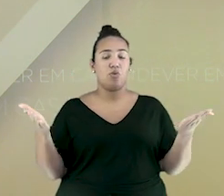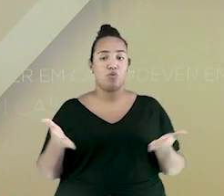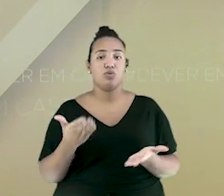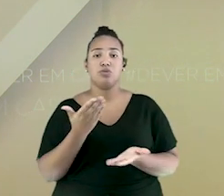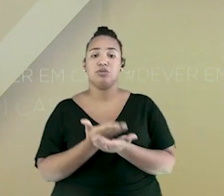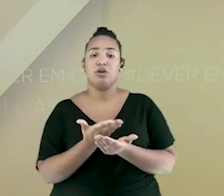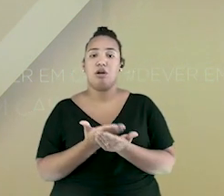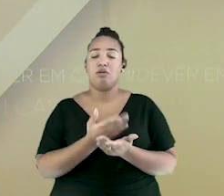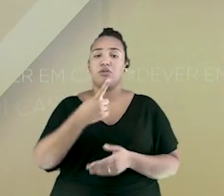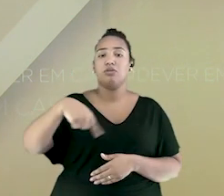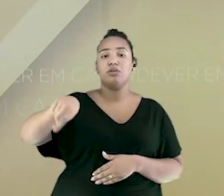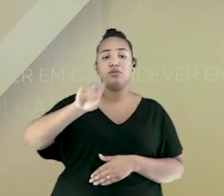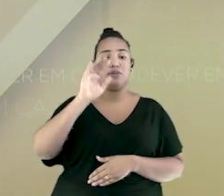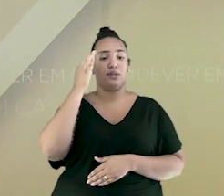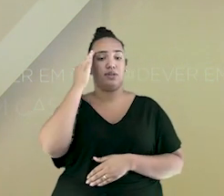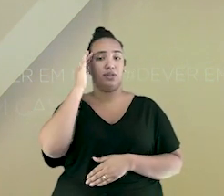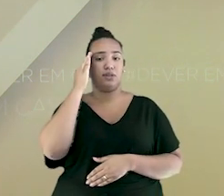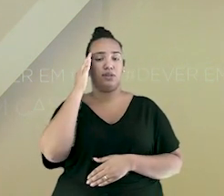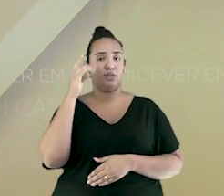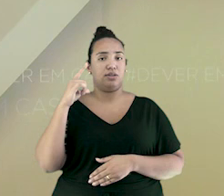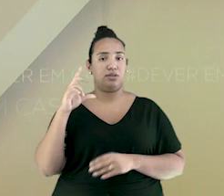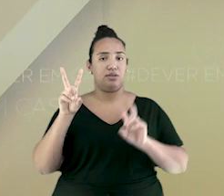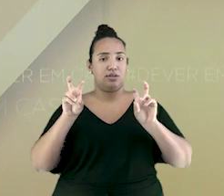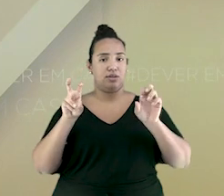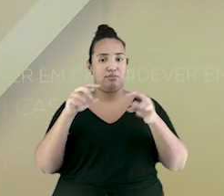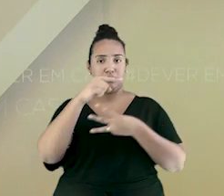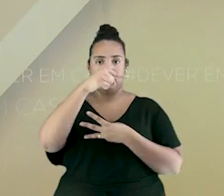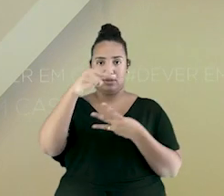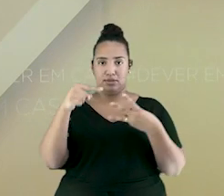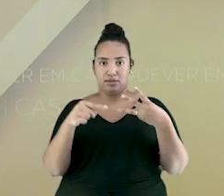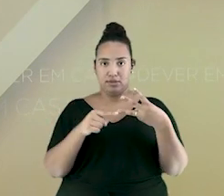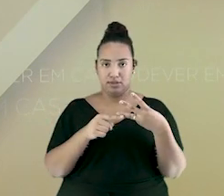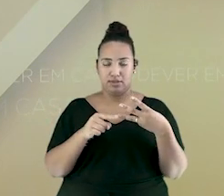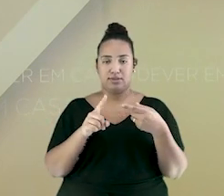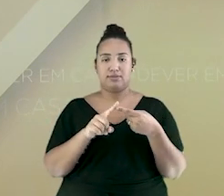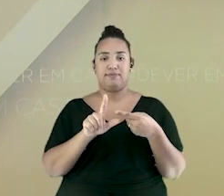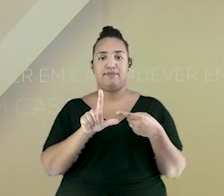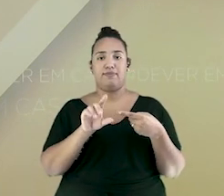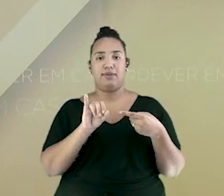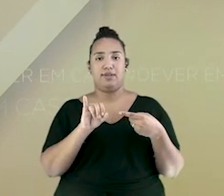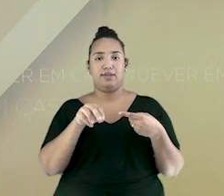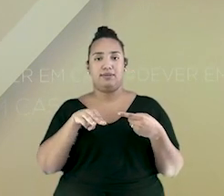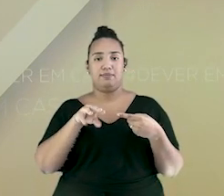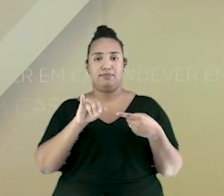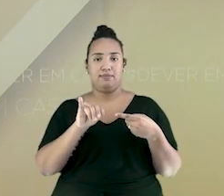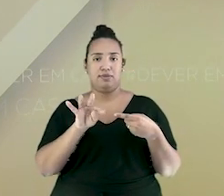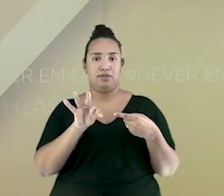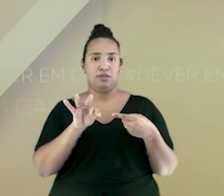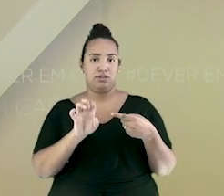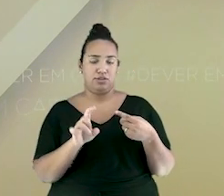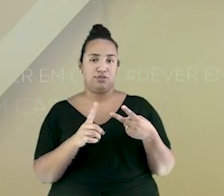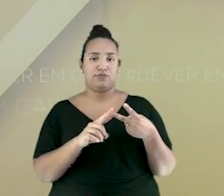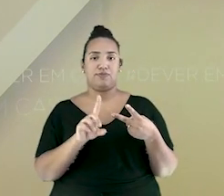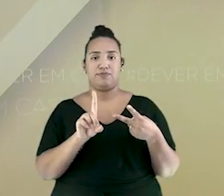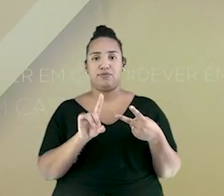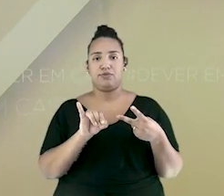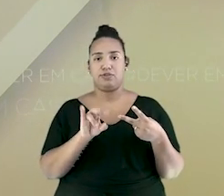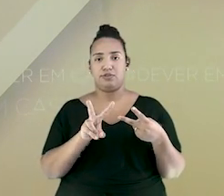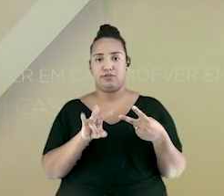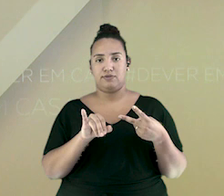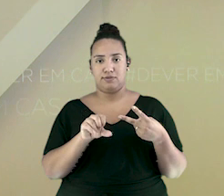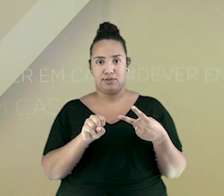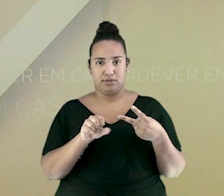vocês, hoje em nossa aula vamos entender o que é limite, divisa e fronteira. Para compreendermos